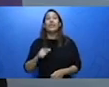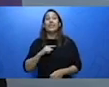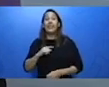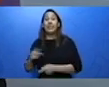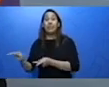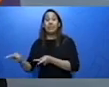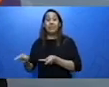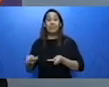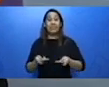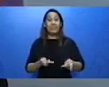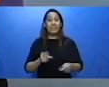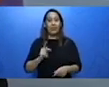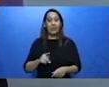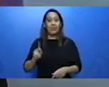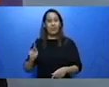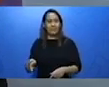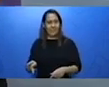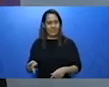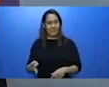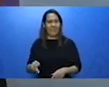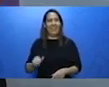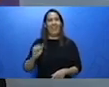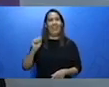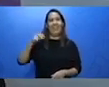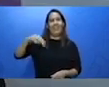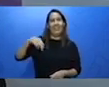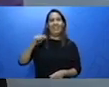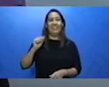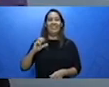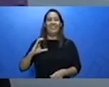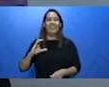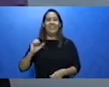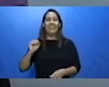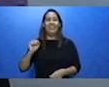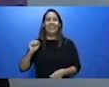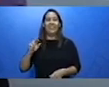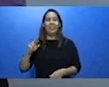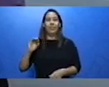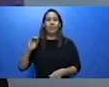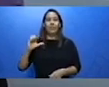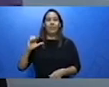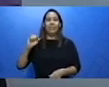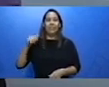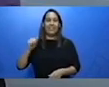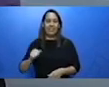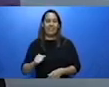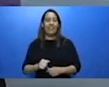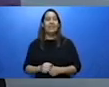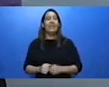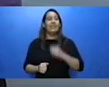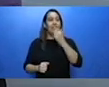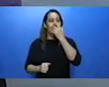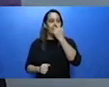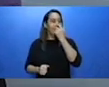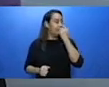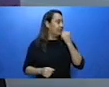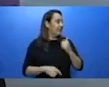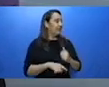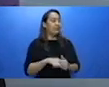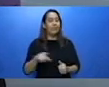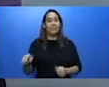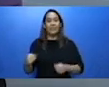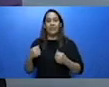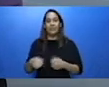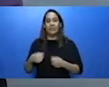hoje, professora Ana Carolina, novamente na aula de português. Para isso você vai precisar da apostila